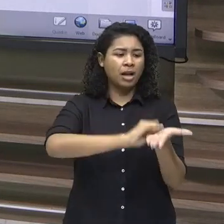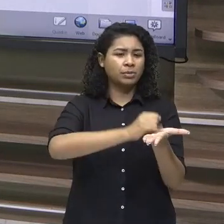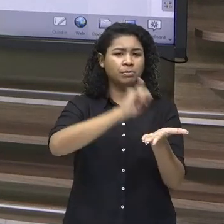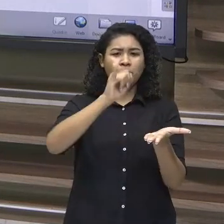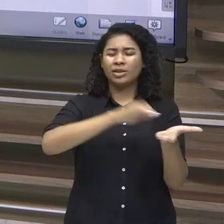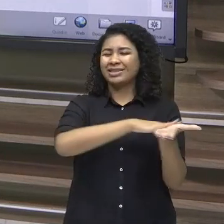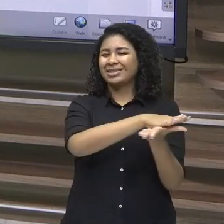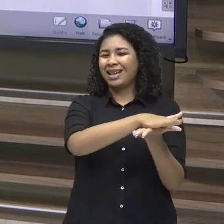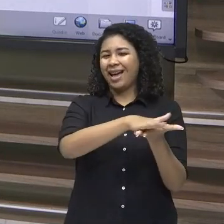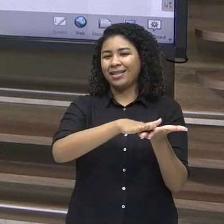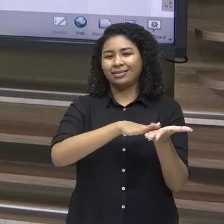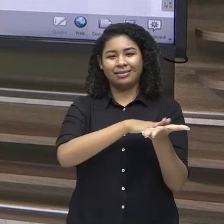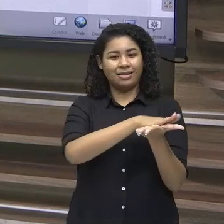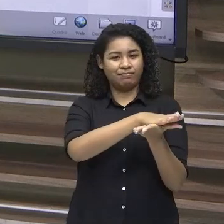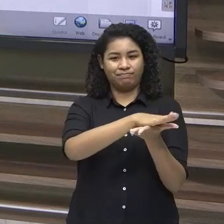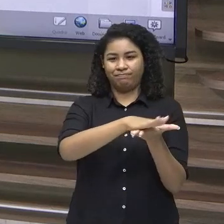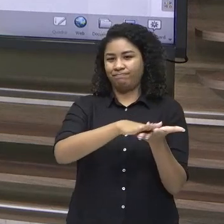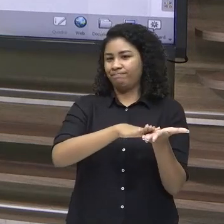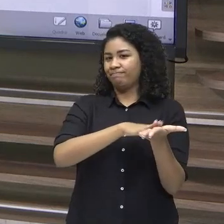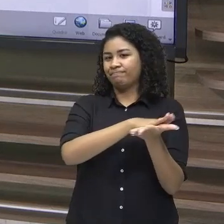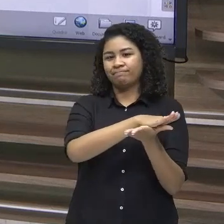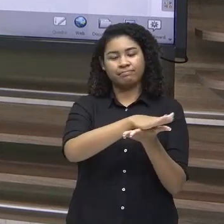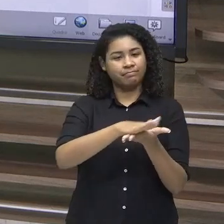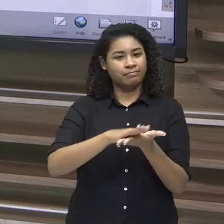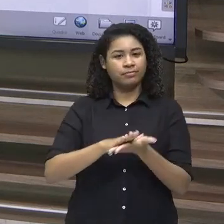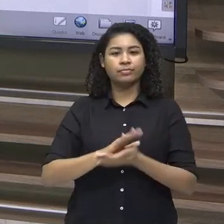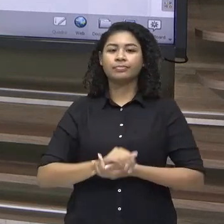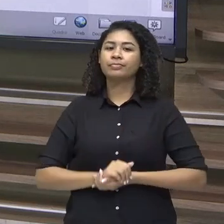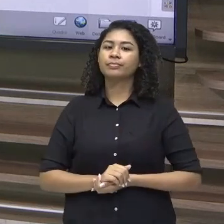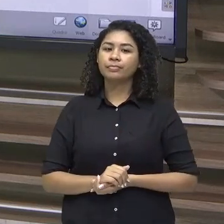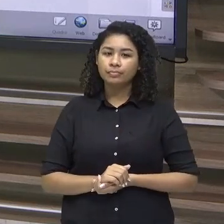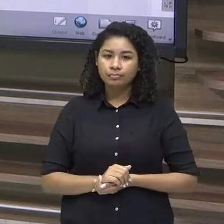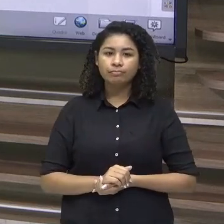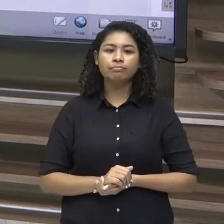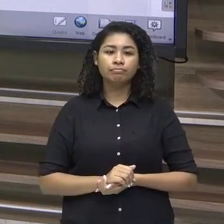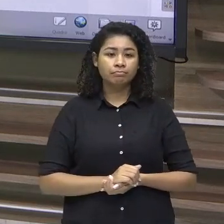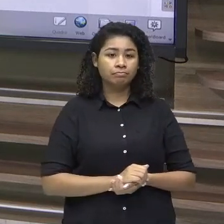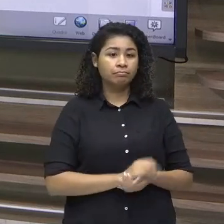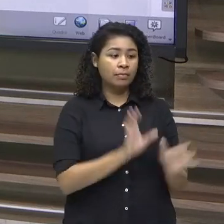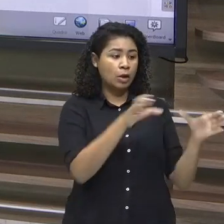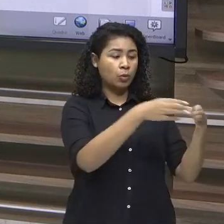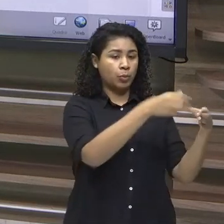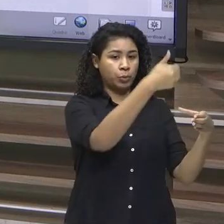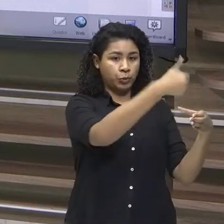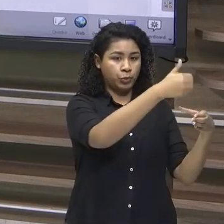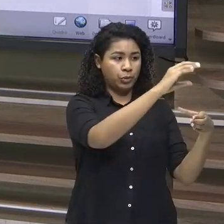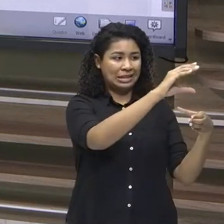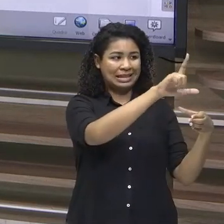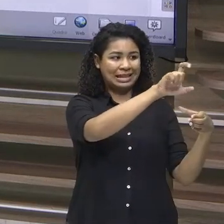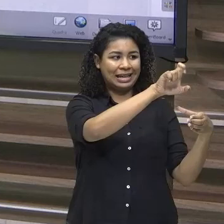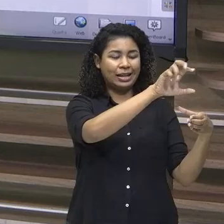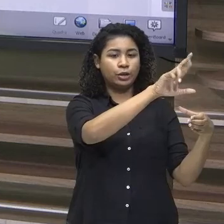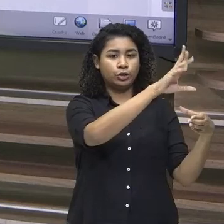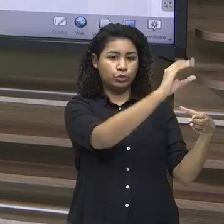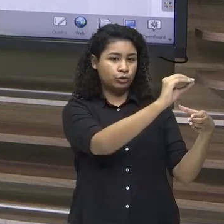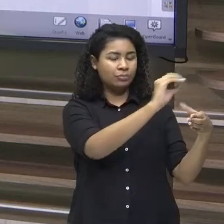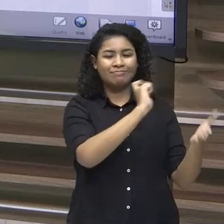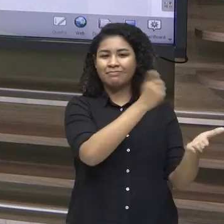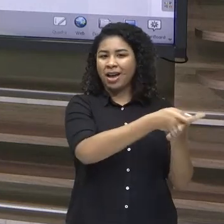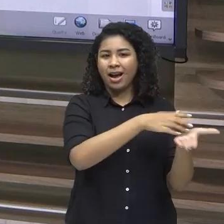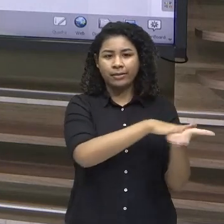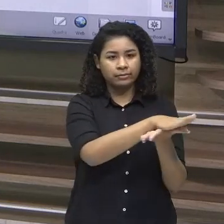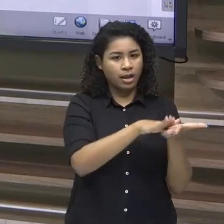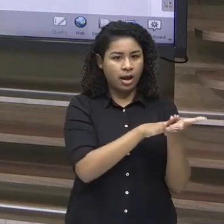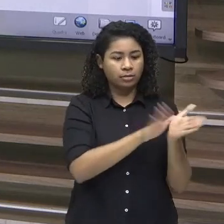fato desses estados não pagarem impostos. Clero não pagava imposto, nobreza não